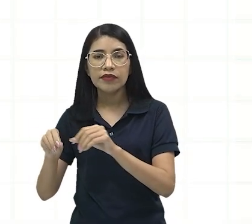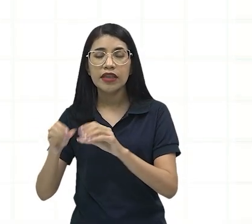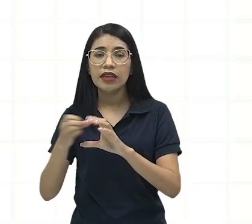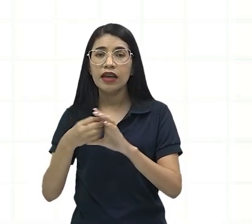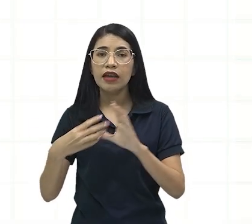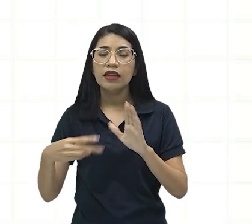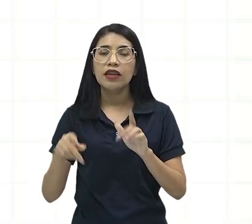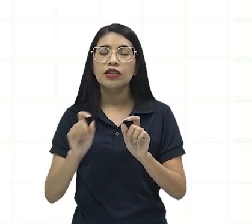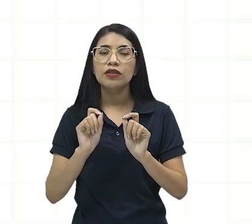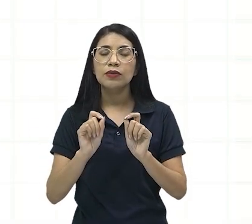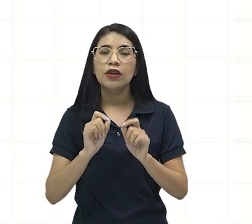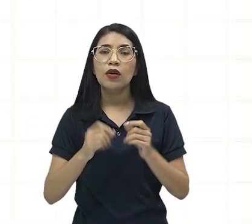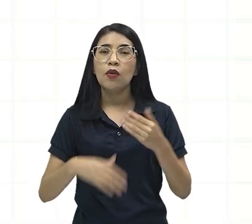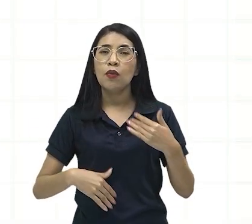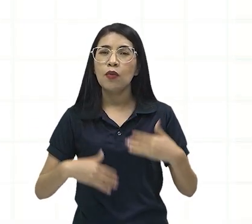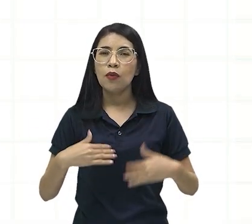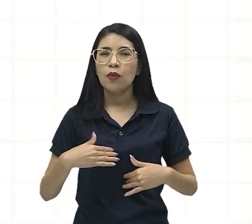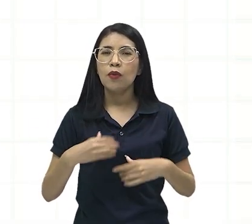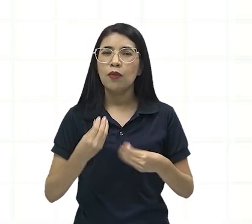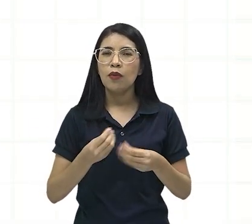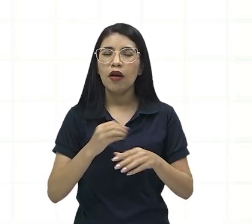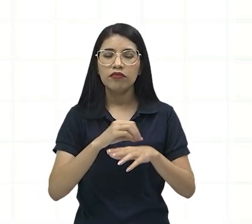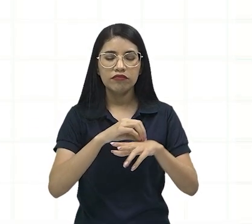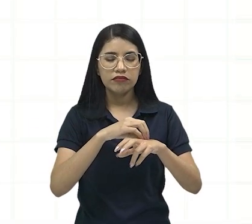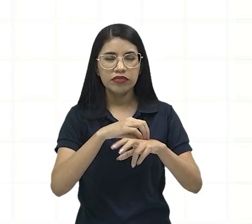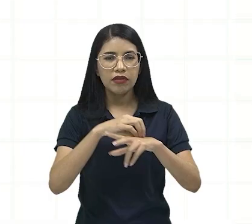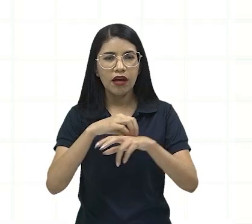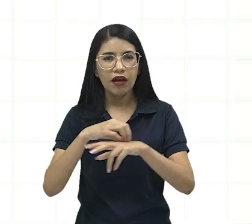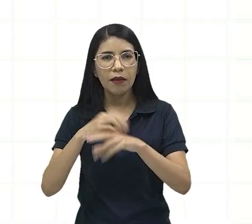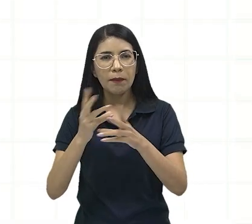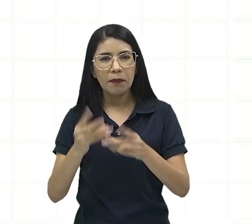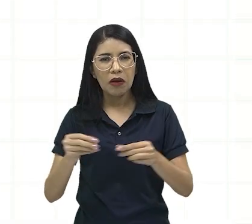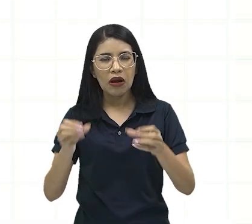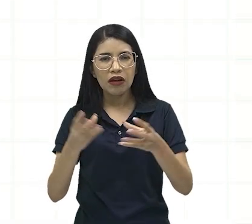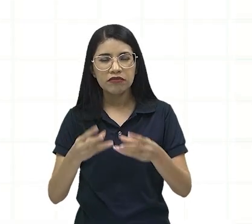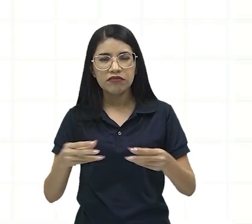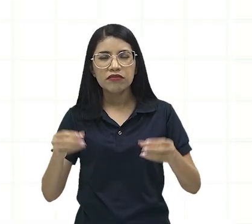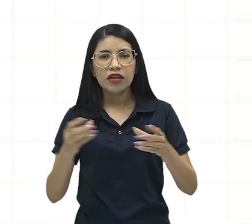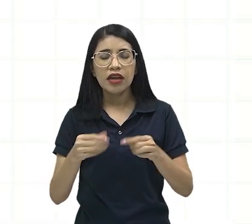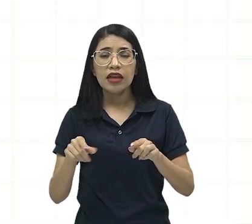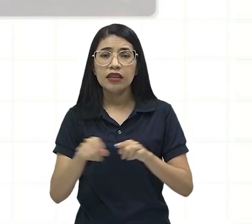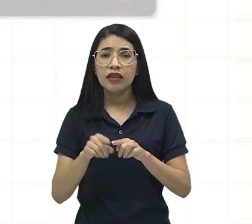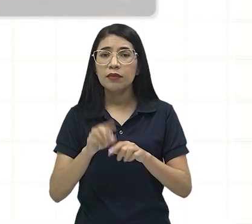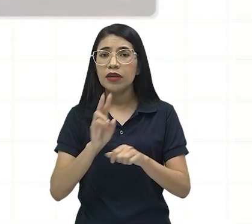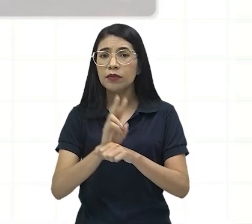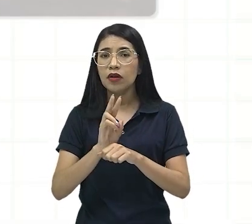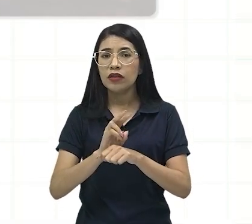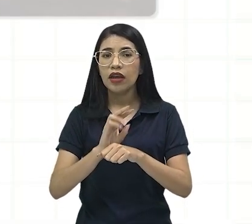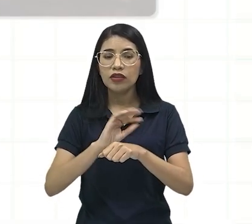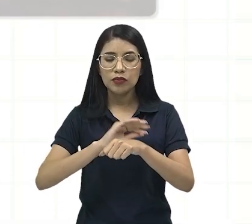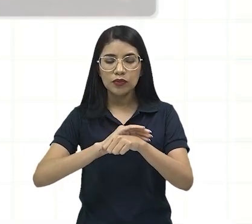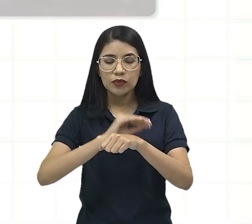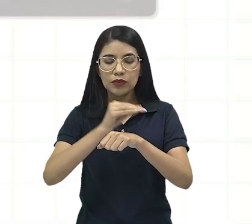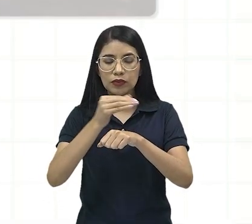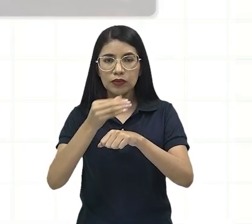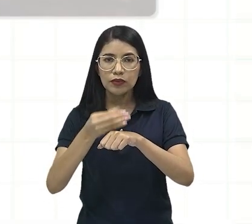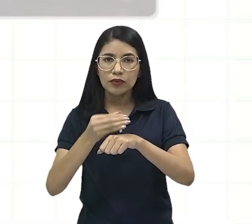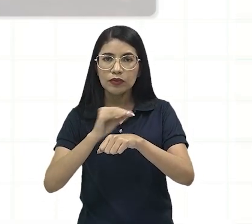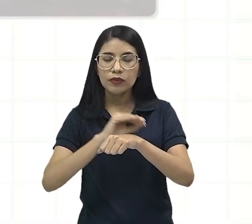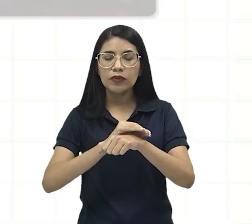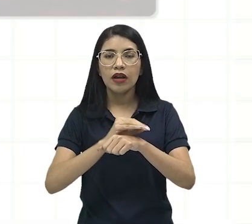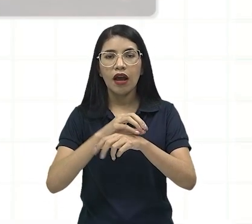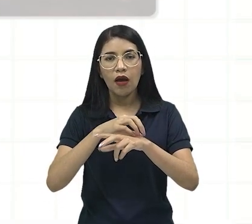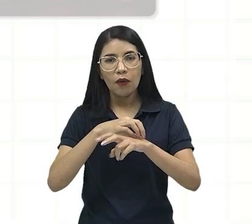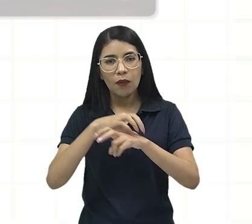por corpos. O seu corpo, né, pode ser mole ou protegidos por conchas, tá? Esses